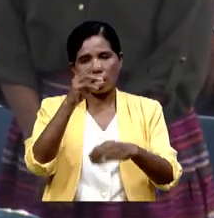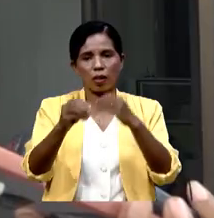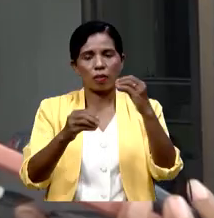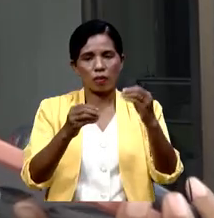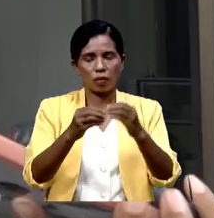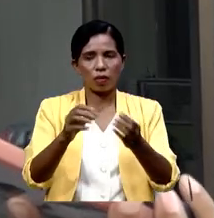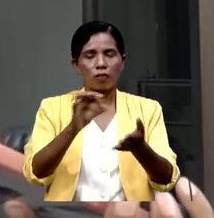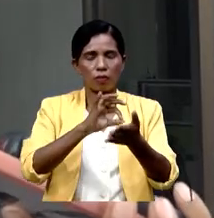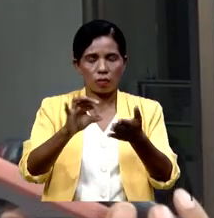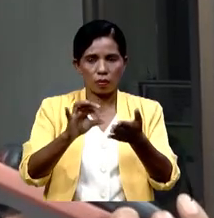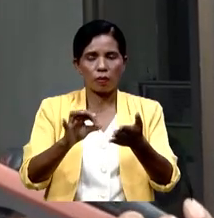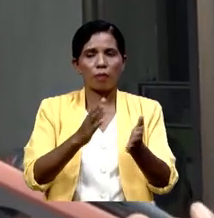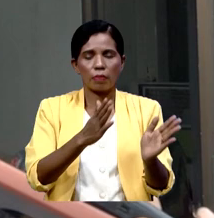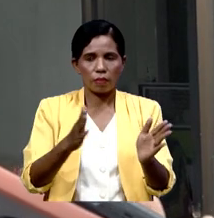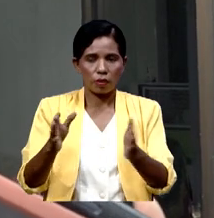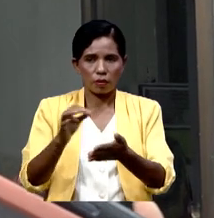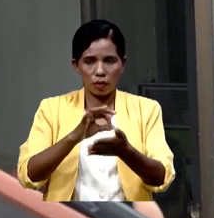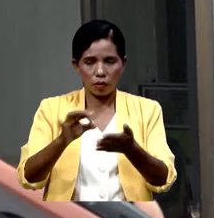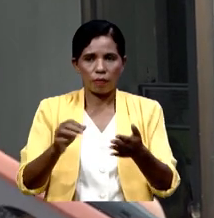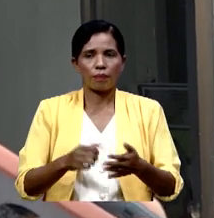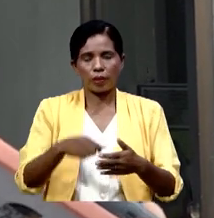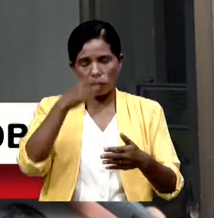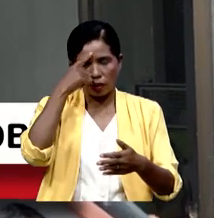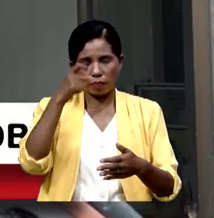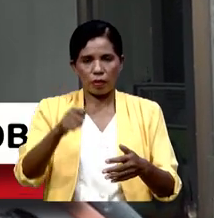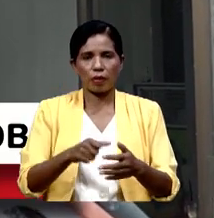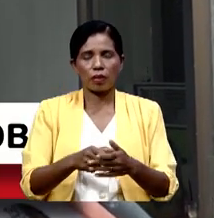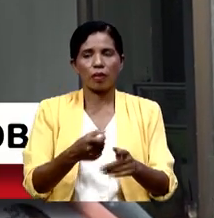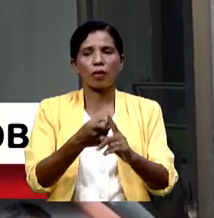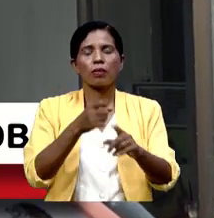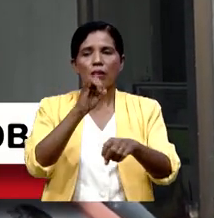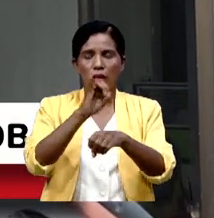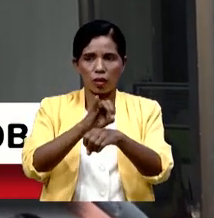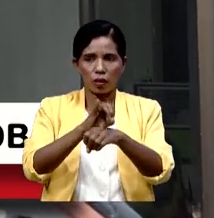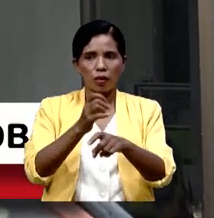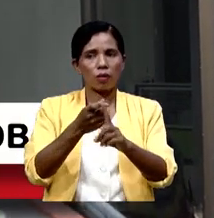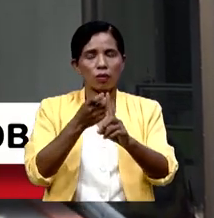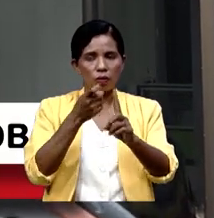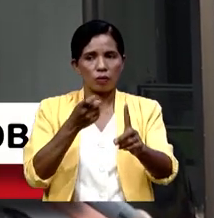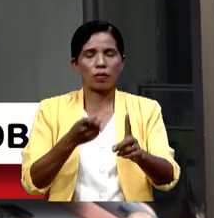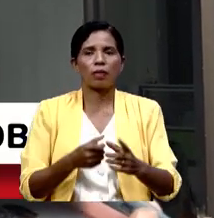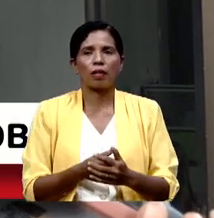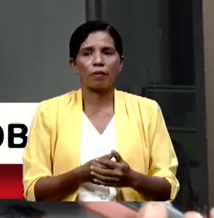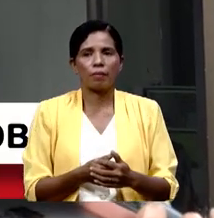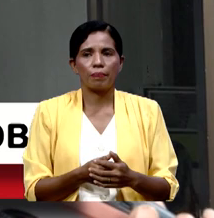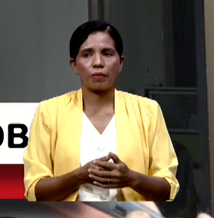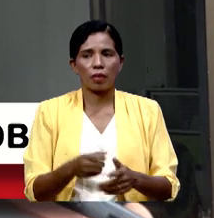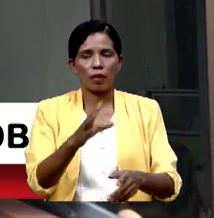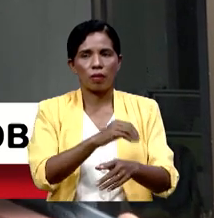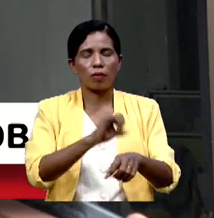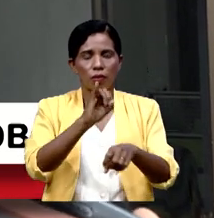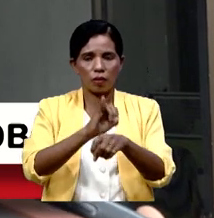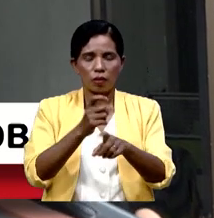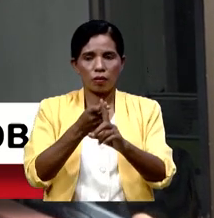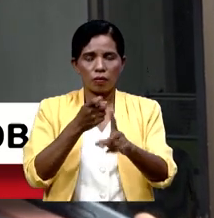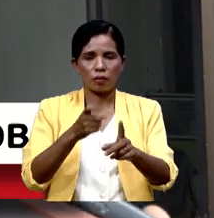formação, preparação, formação. Atu tanema ka usi igreja li husi vigara vigário geral sira